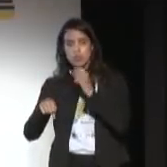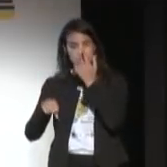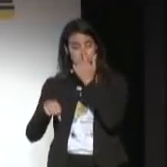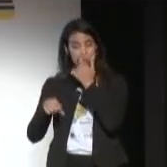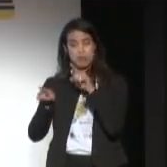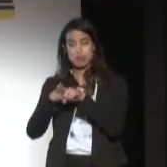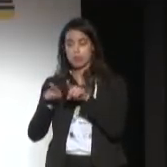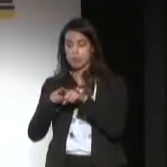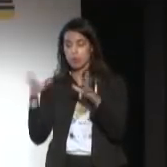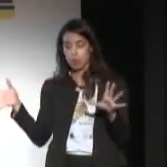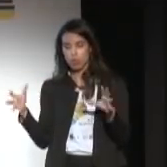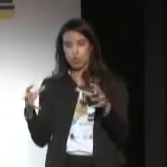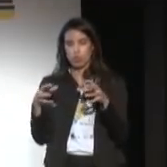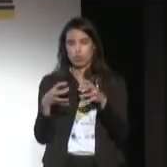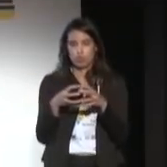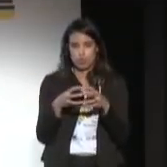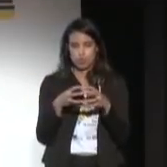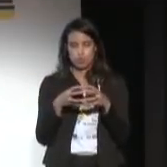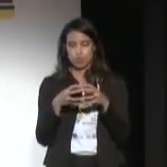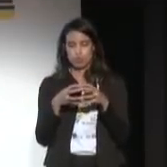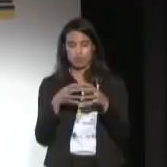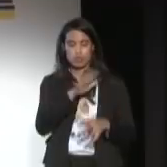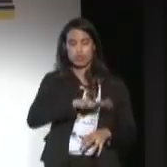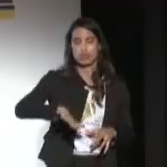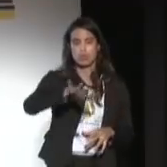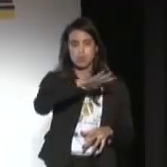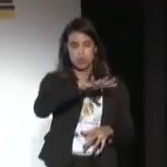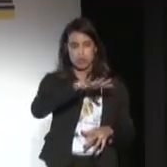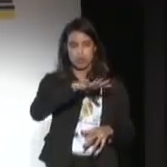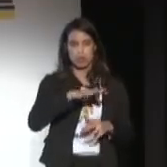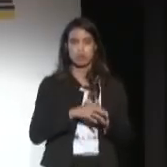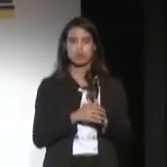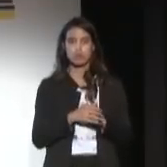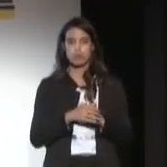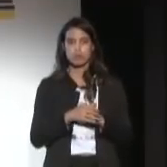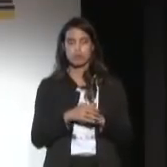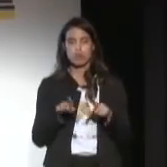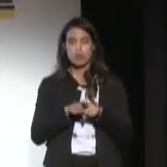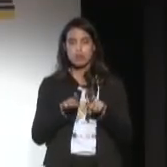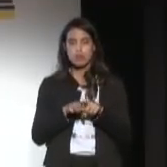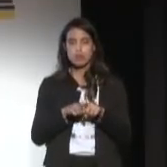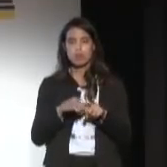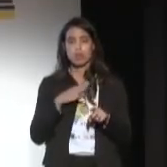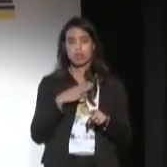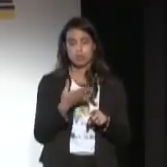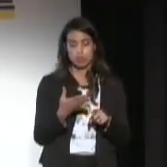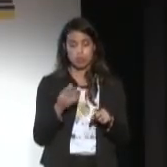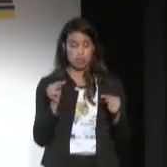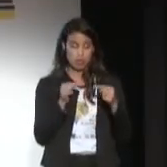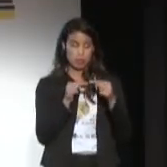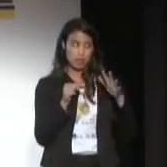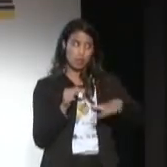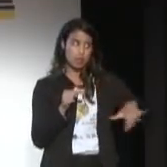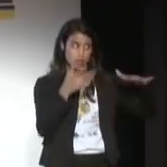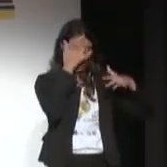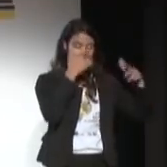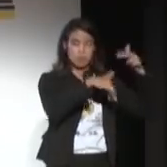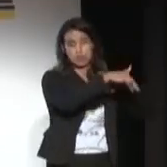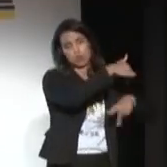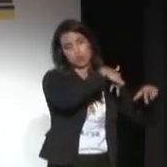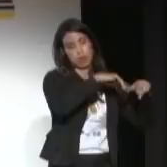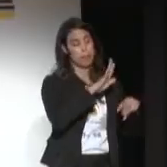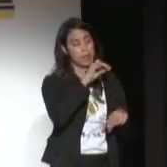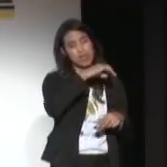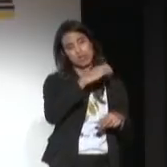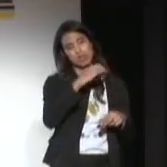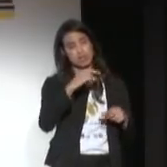de ação referentes a espaço físico e tenho um conjunto de ações referente à comunidade, porque falar de BNCC também é